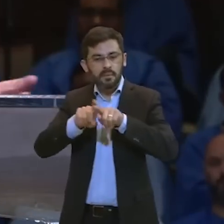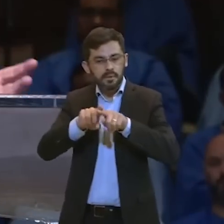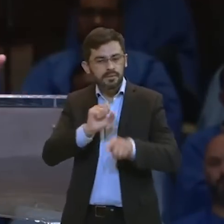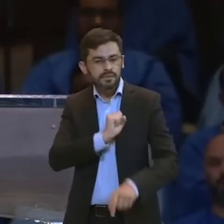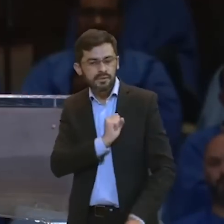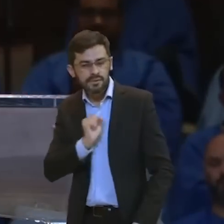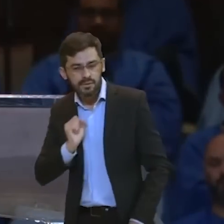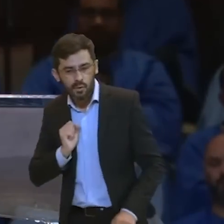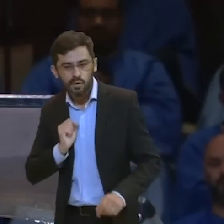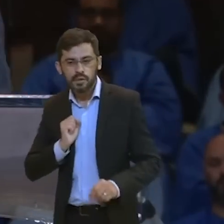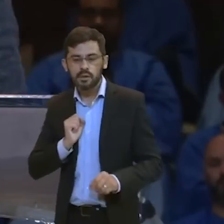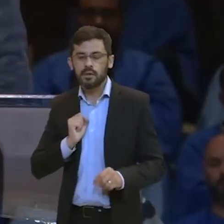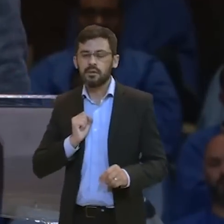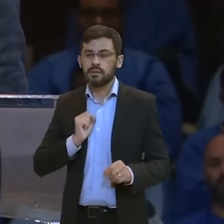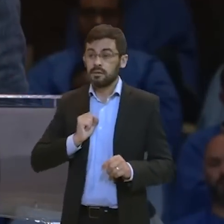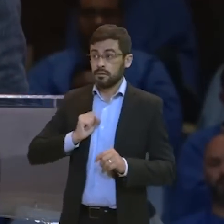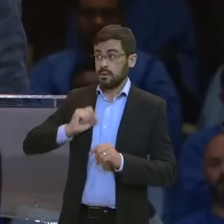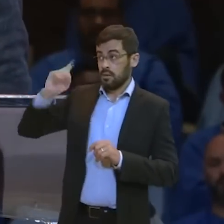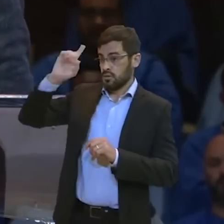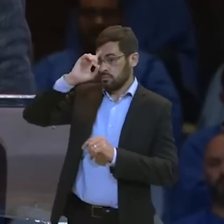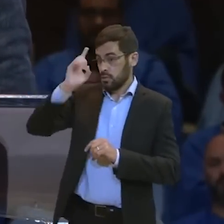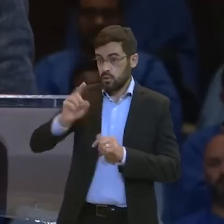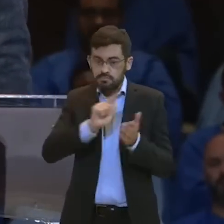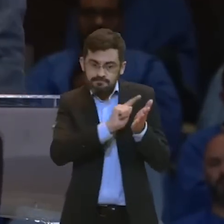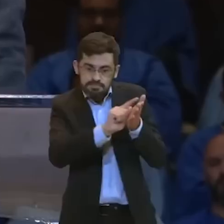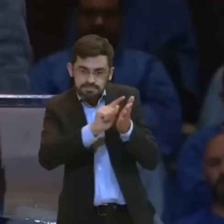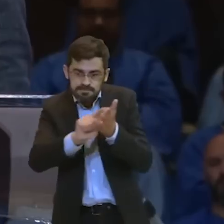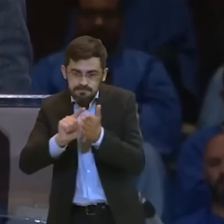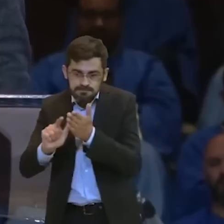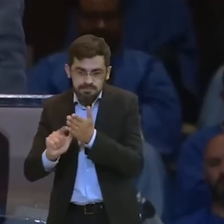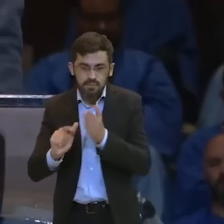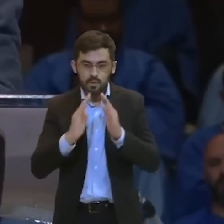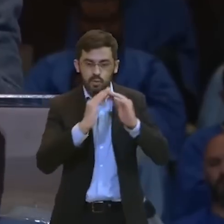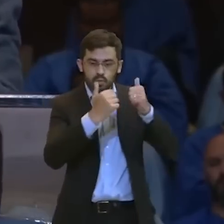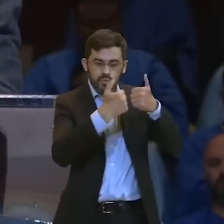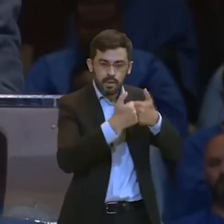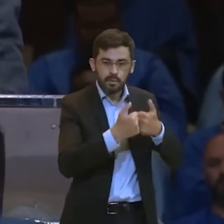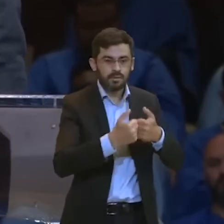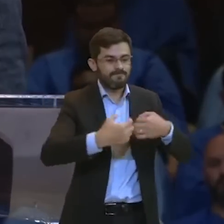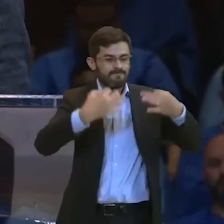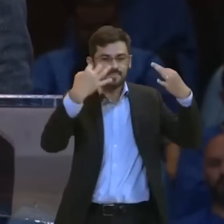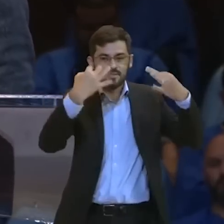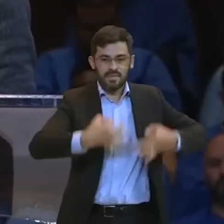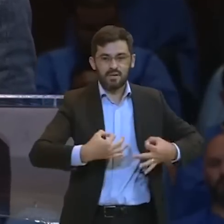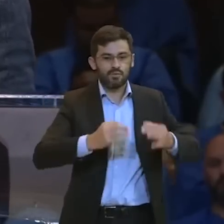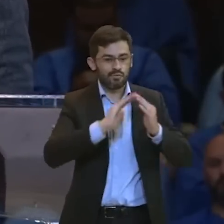dizendo: o Senhor mandou a gente santificar o templo, a gente fez isso, está pronto.